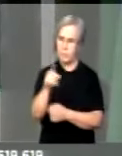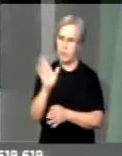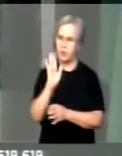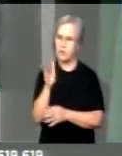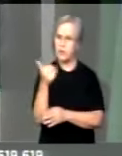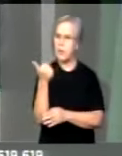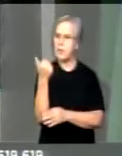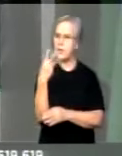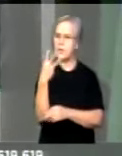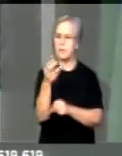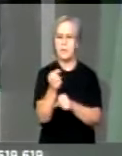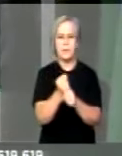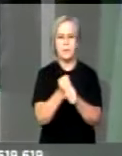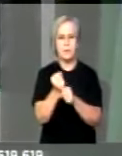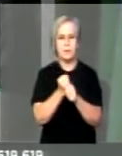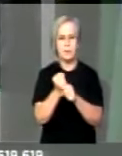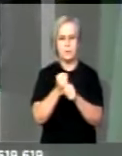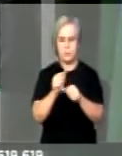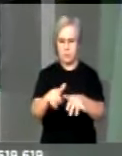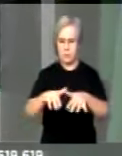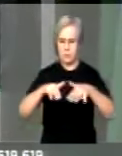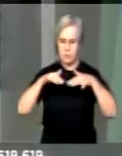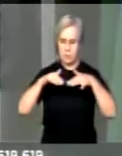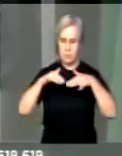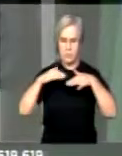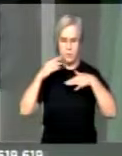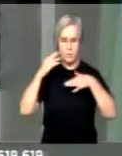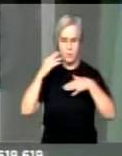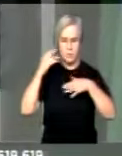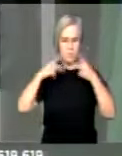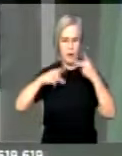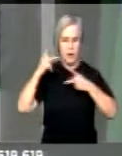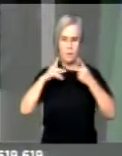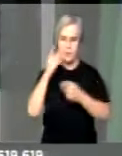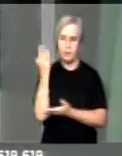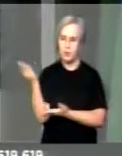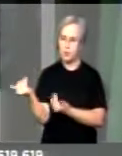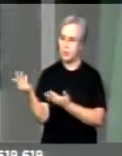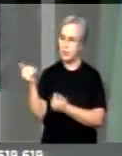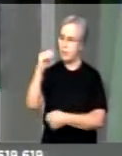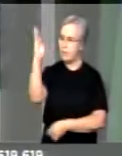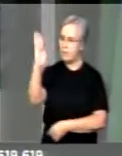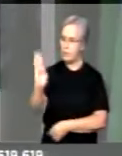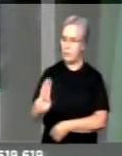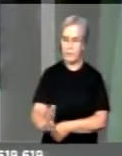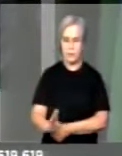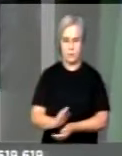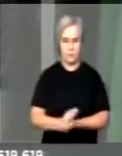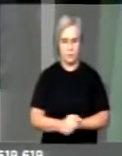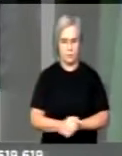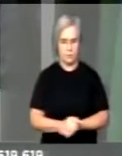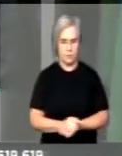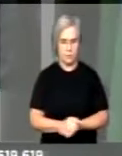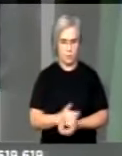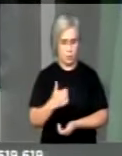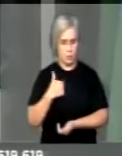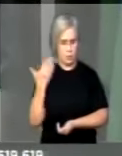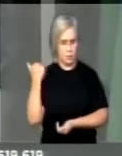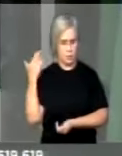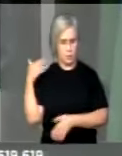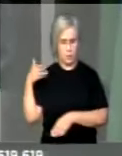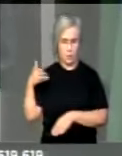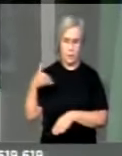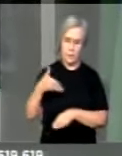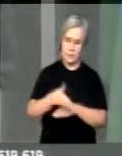anos de Parlamento Jovem Brasileiro. Quando eu entrei para